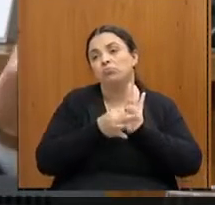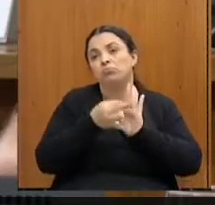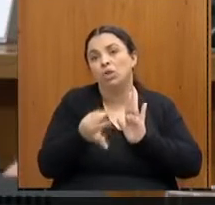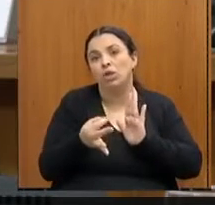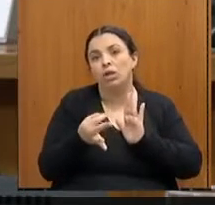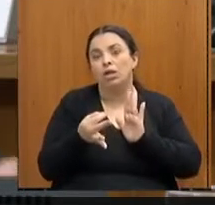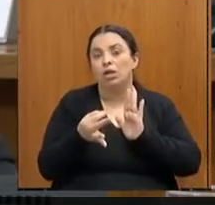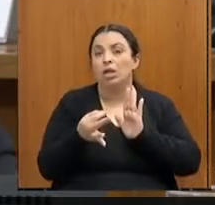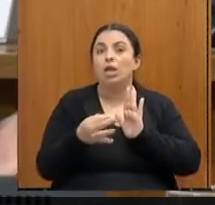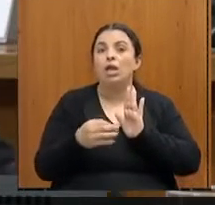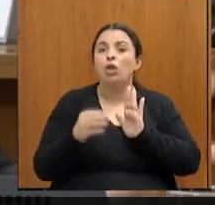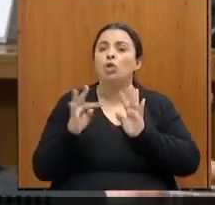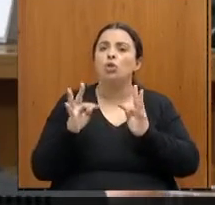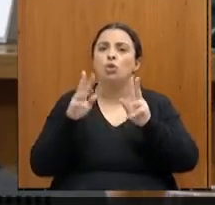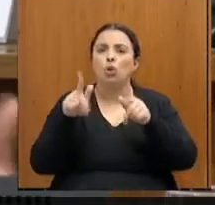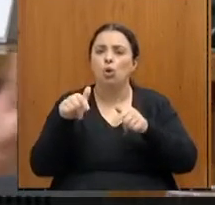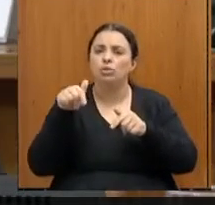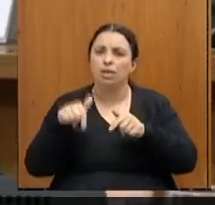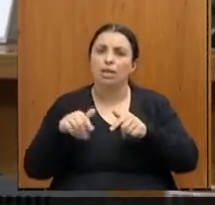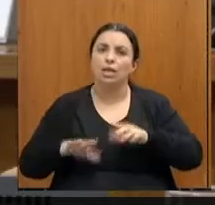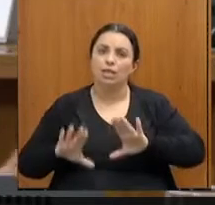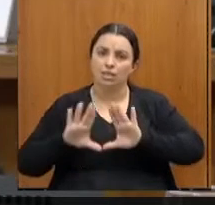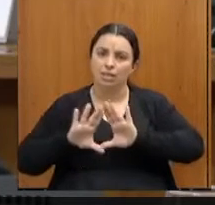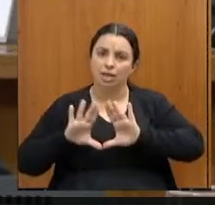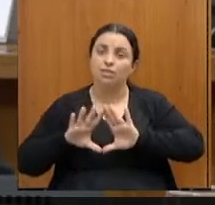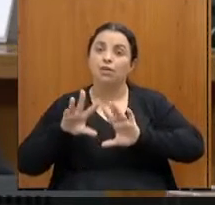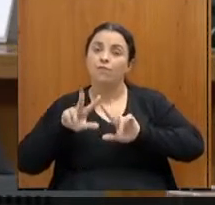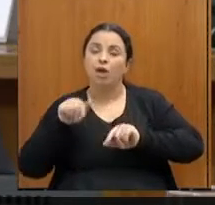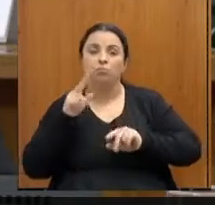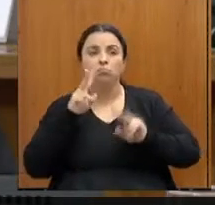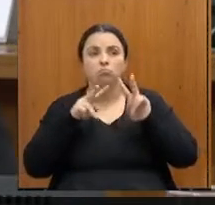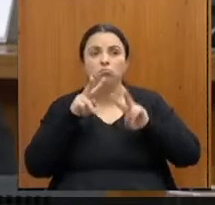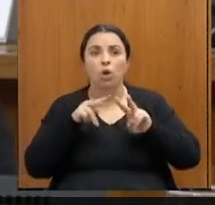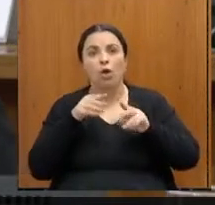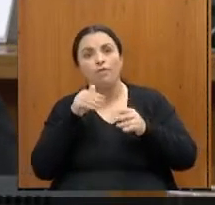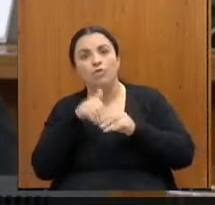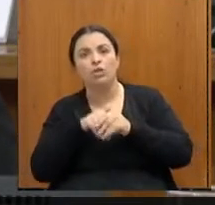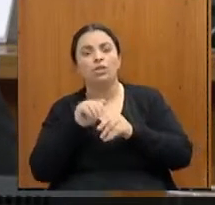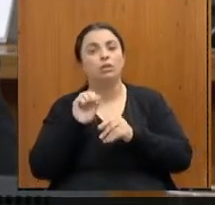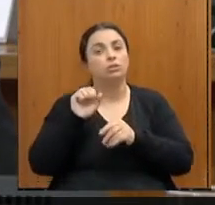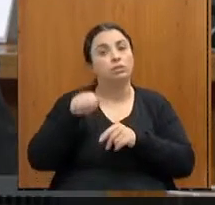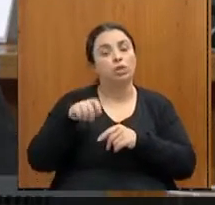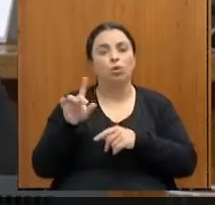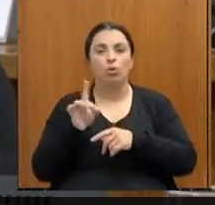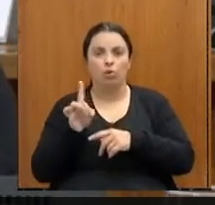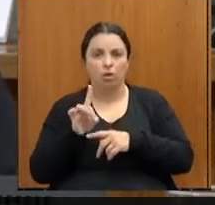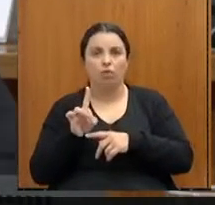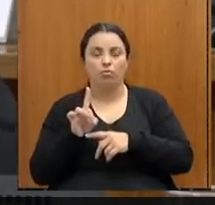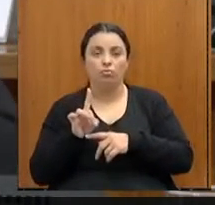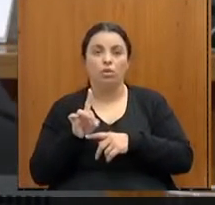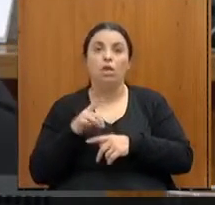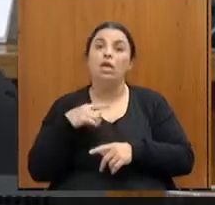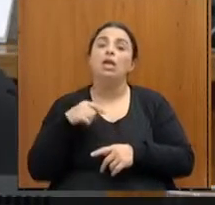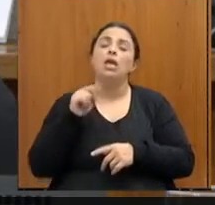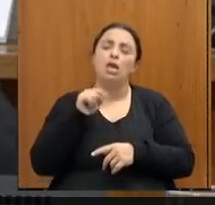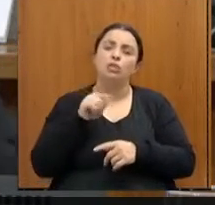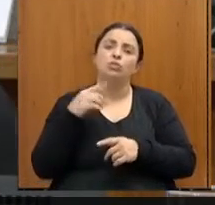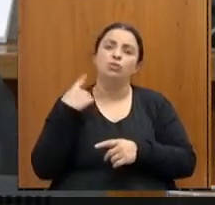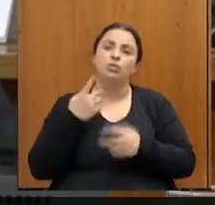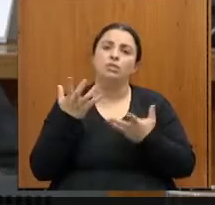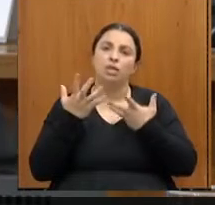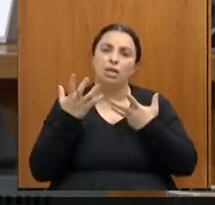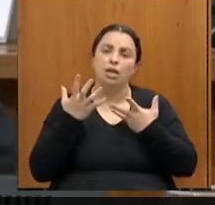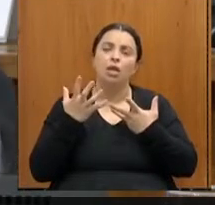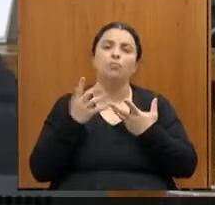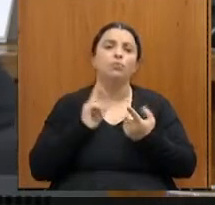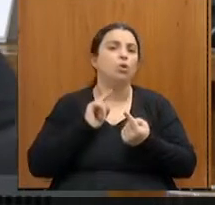apreciado obviamente por esta casa pelos senhores legítimos representantes do povo Mineiro é isso que nós teremos é